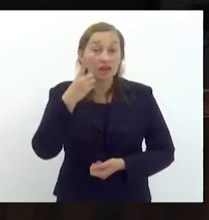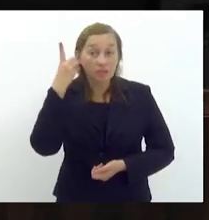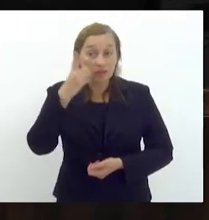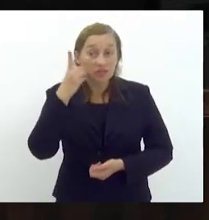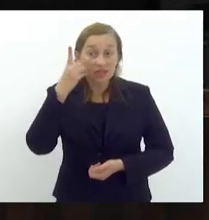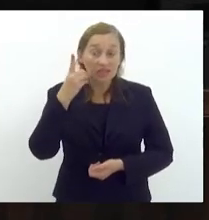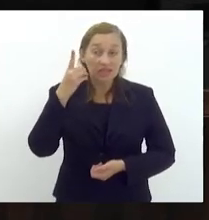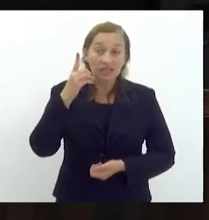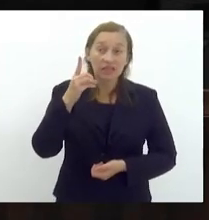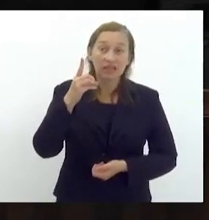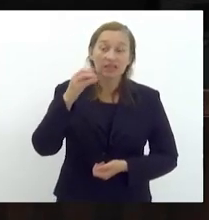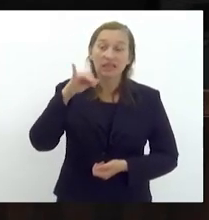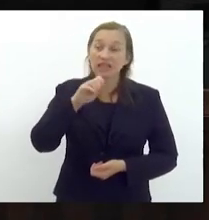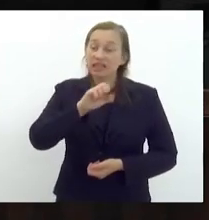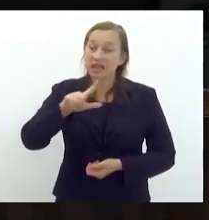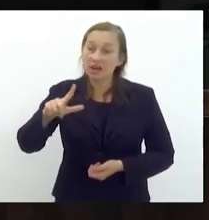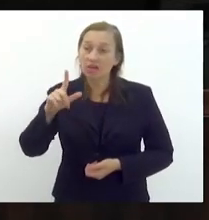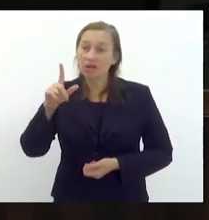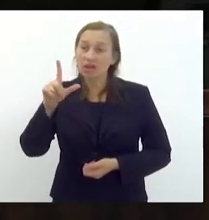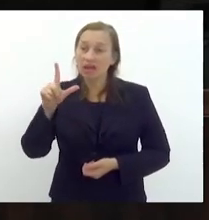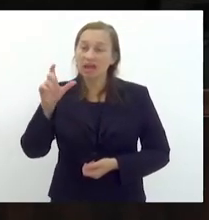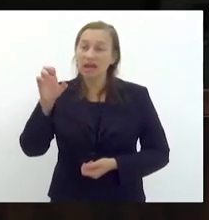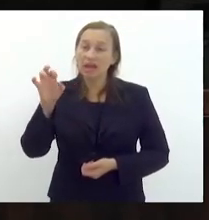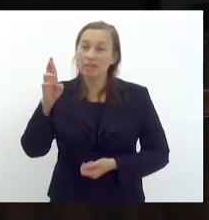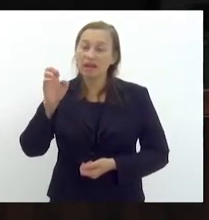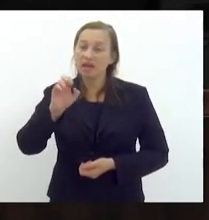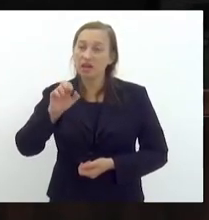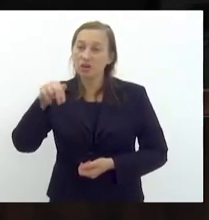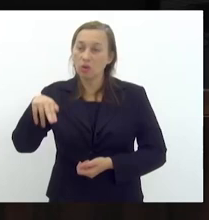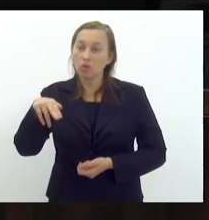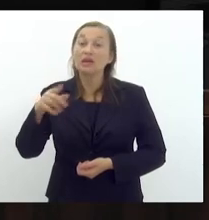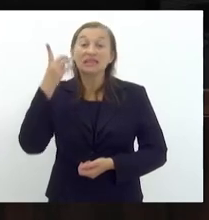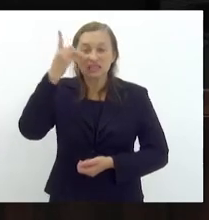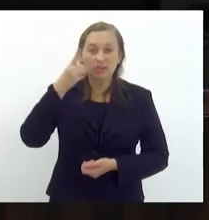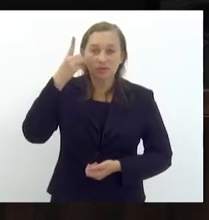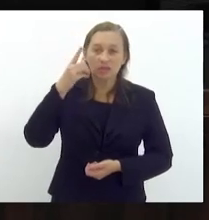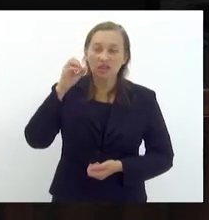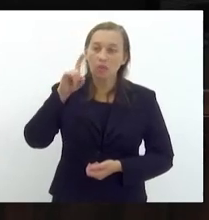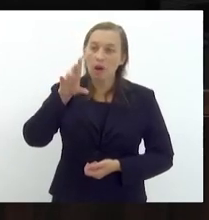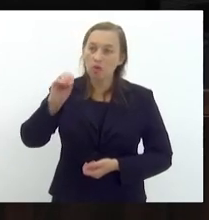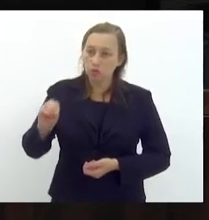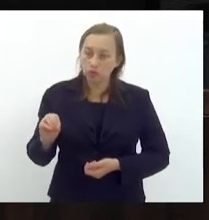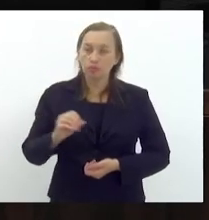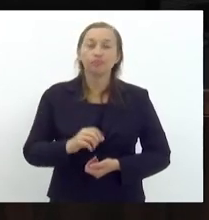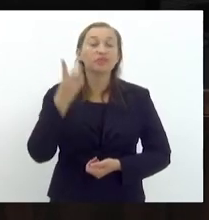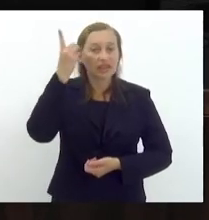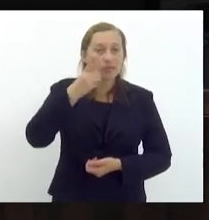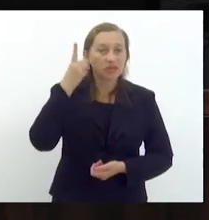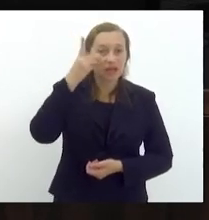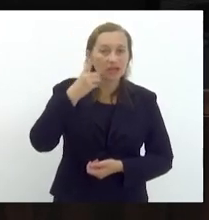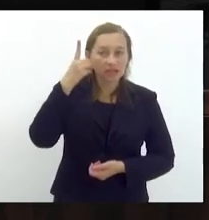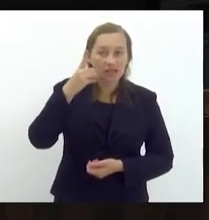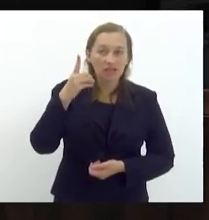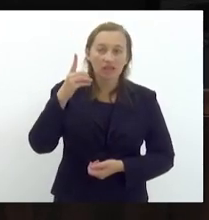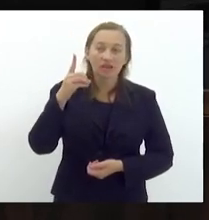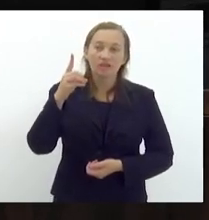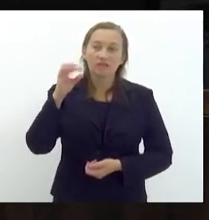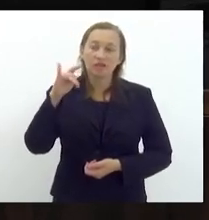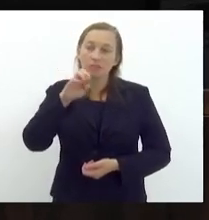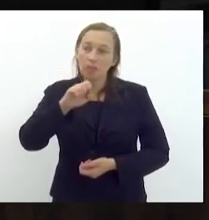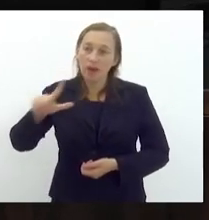Daniel librelon Deputado Dr deodalto Deputado Felipe